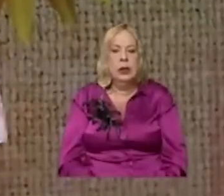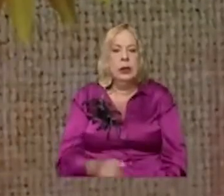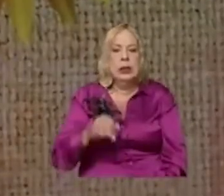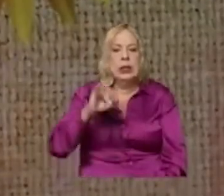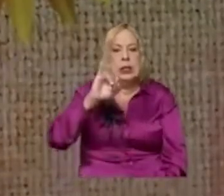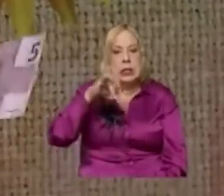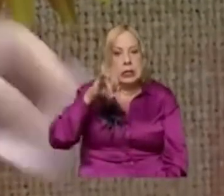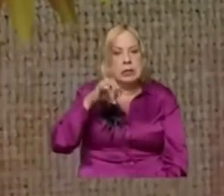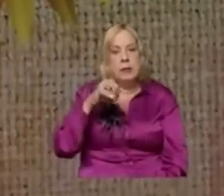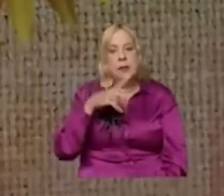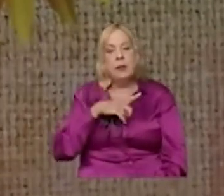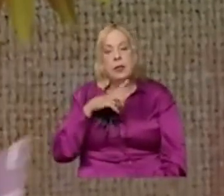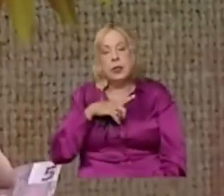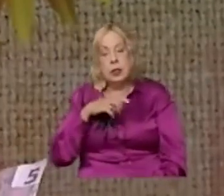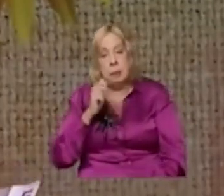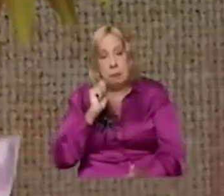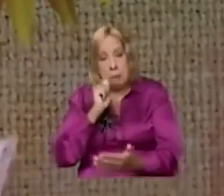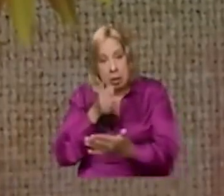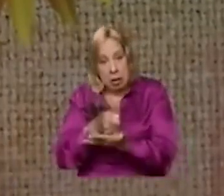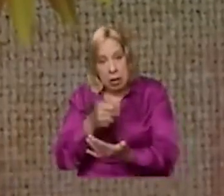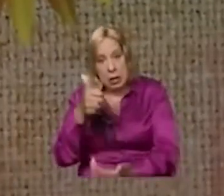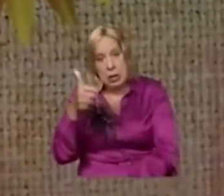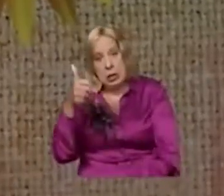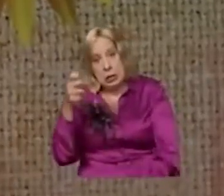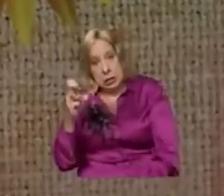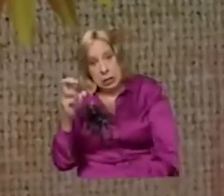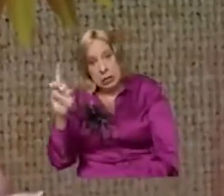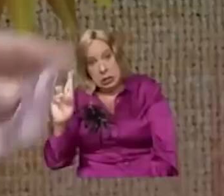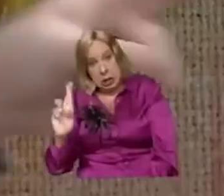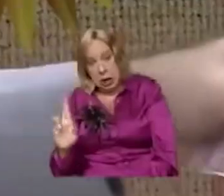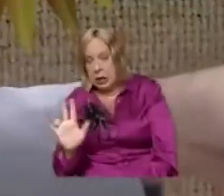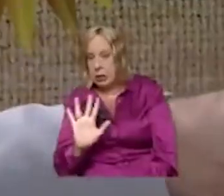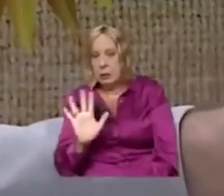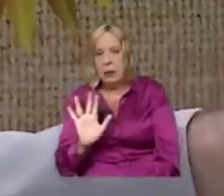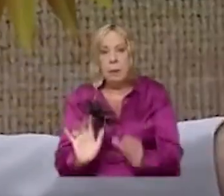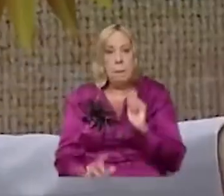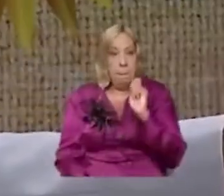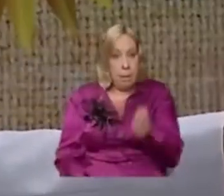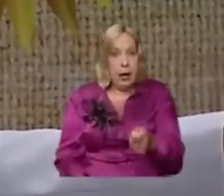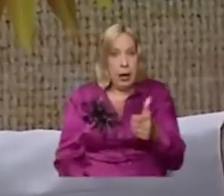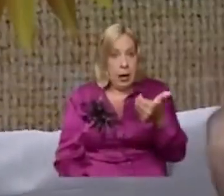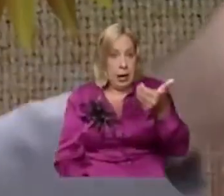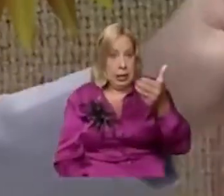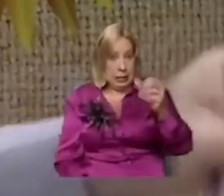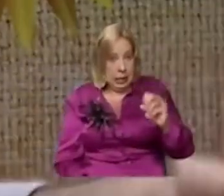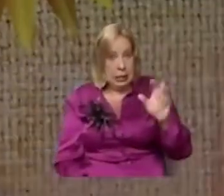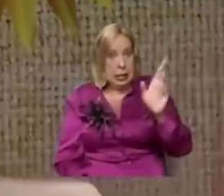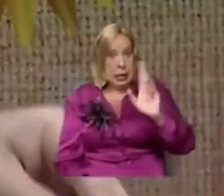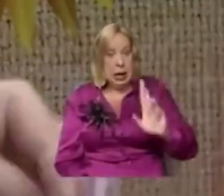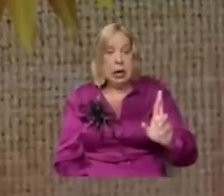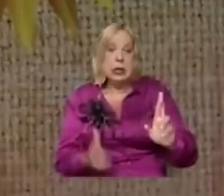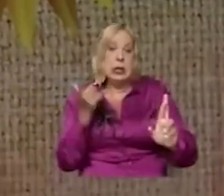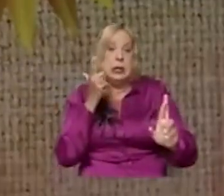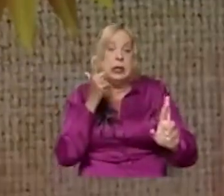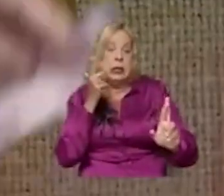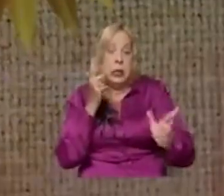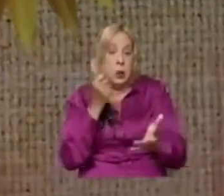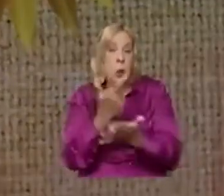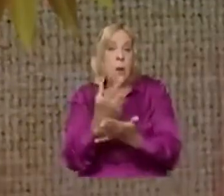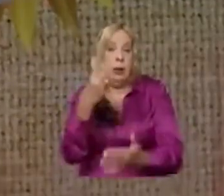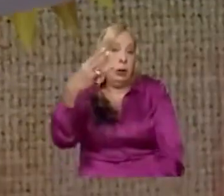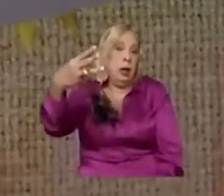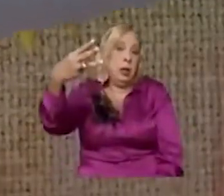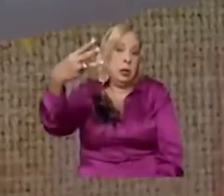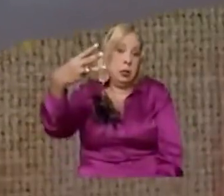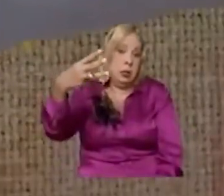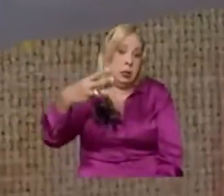de você pagar R$ 15, que seria o valor de 3 títulos, você paga apenas 10. Ó, olha aí. Gente, que bacana, né? Eu não